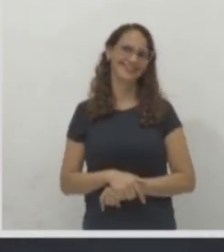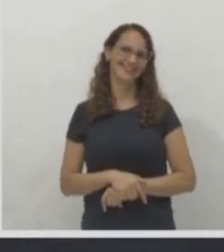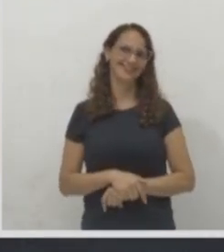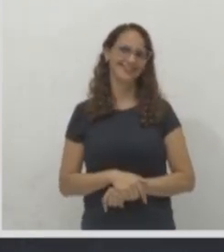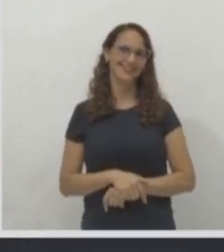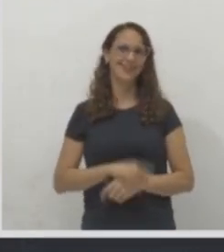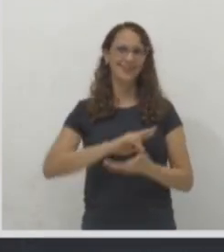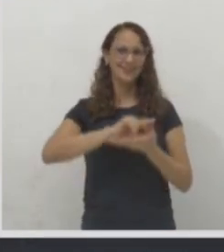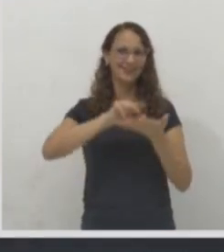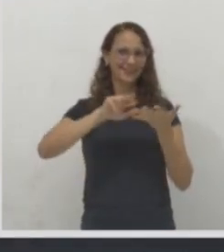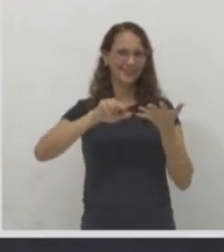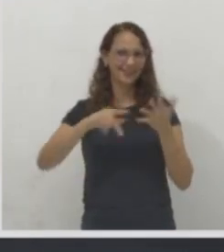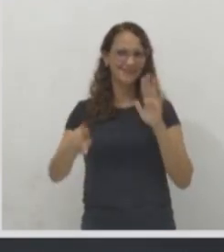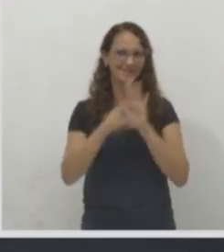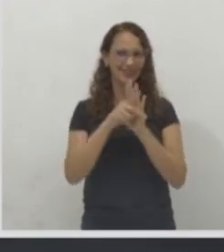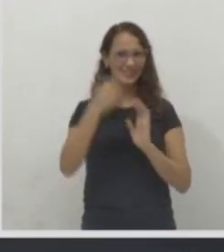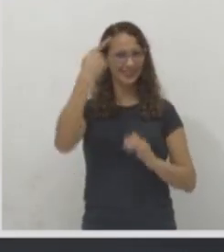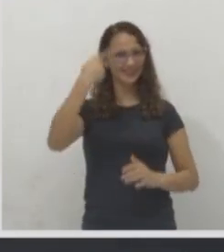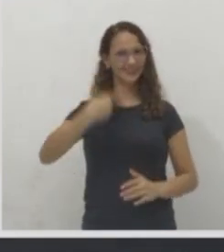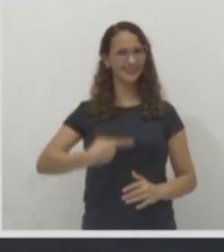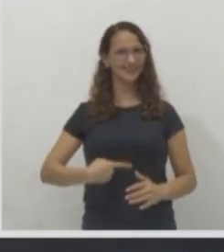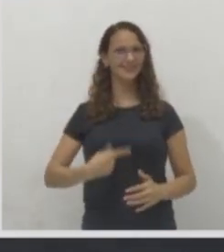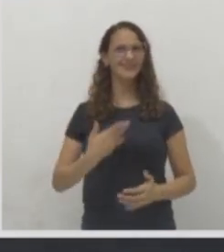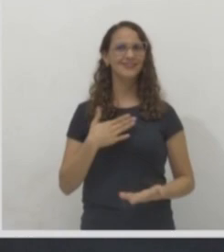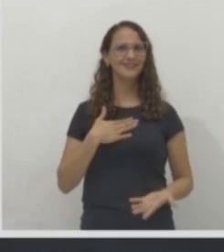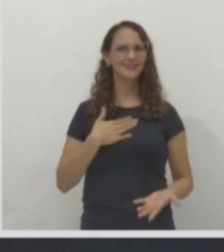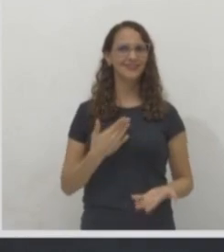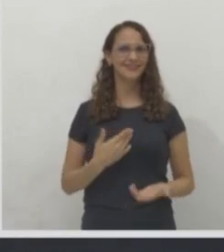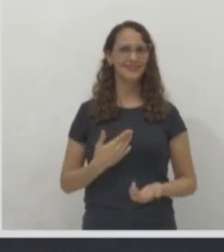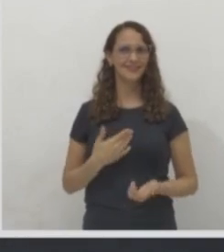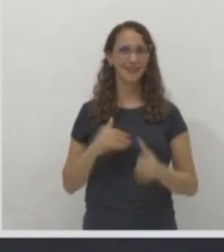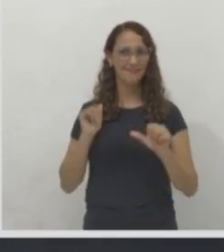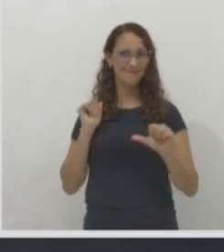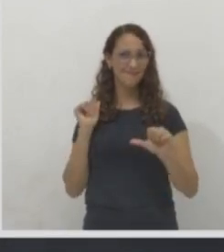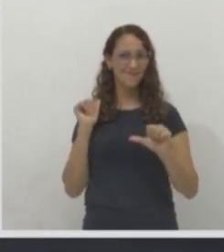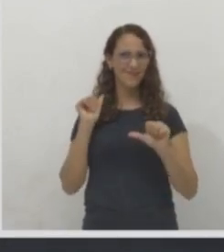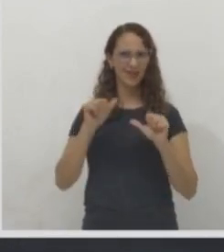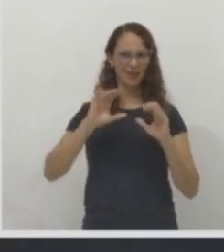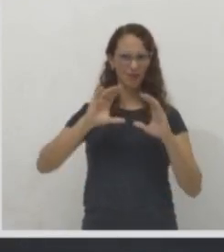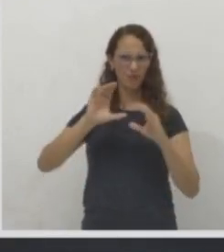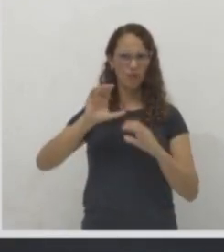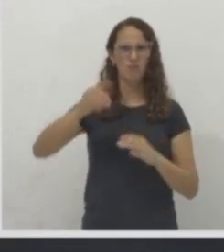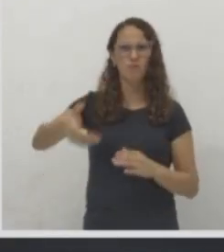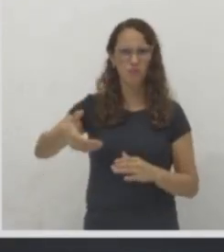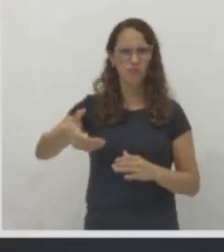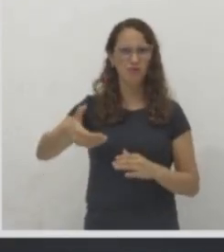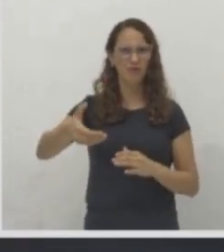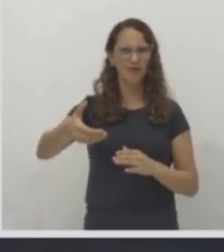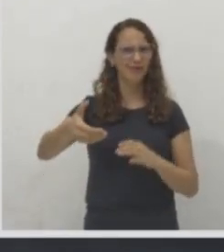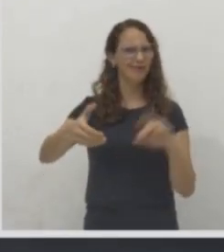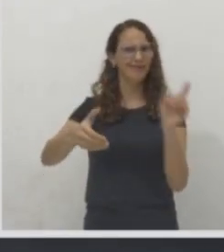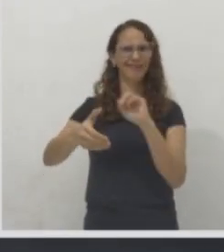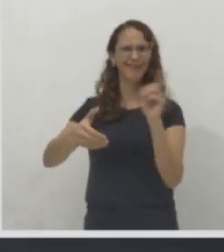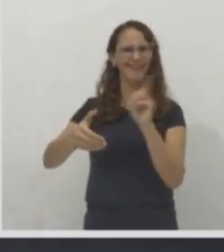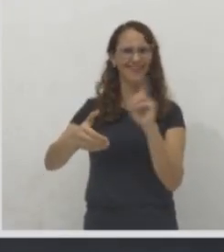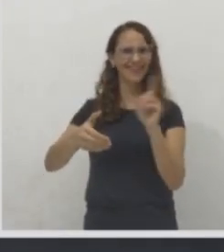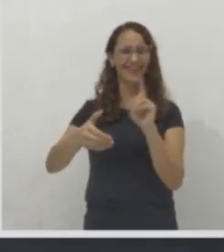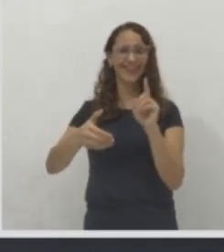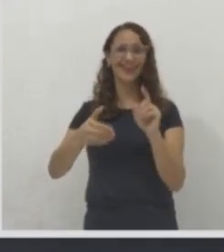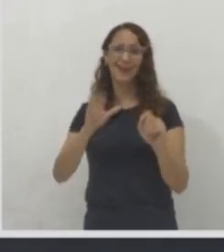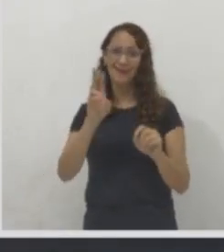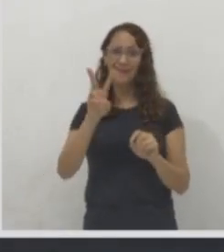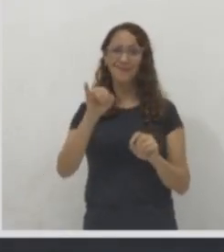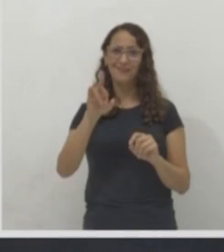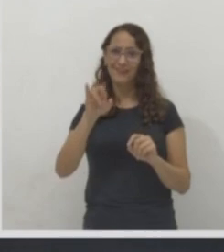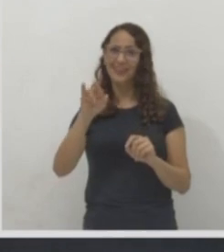característica minha. Ter virado celebridade. Então, nesse caso aqui, virar, que não está na lista dos verbos de ligação, vai